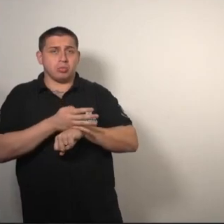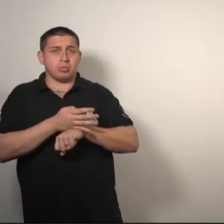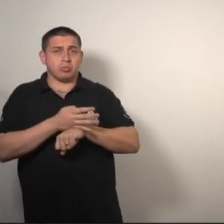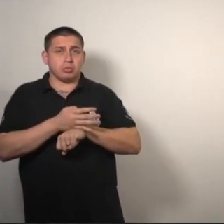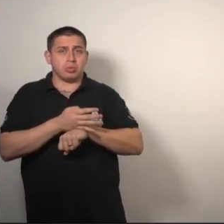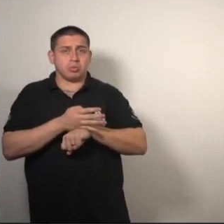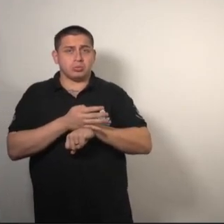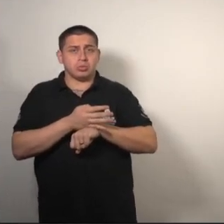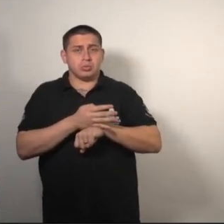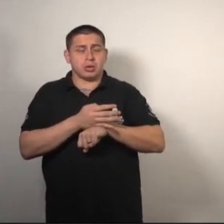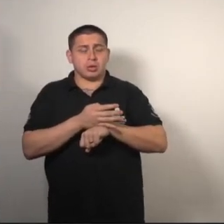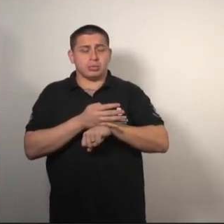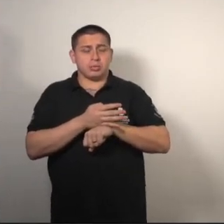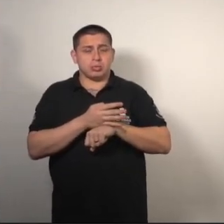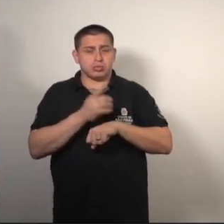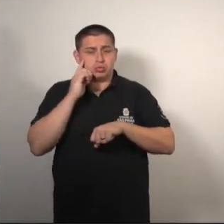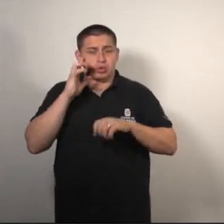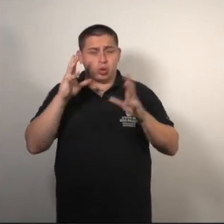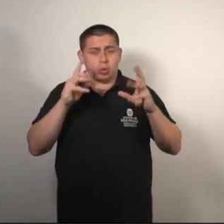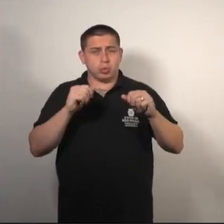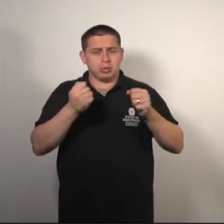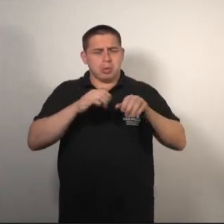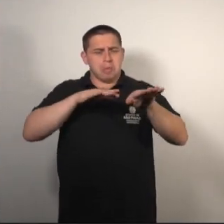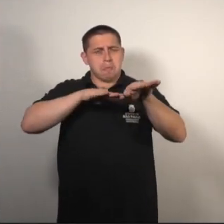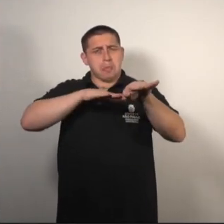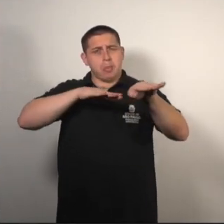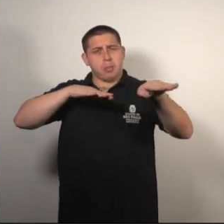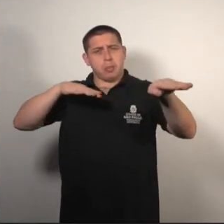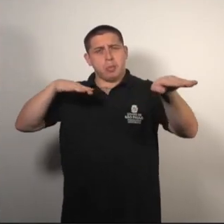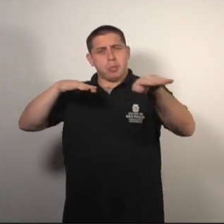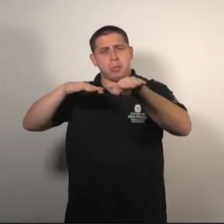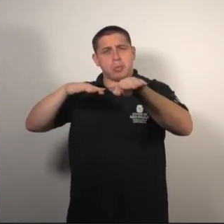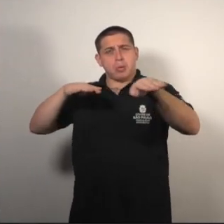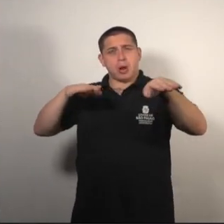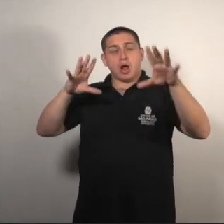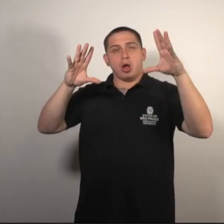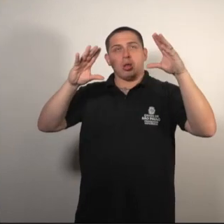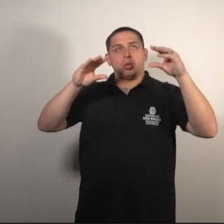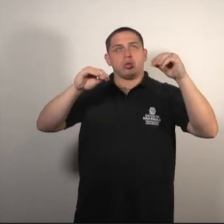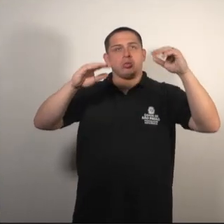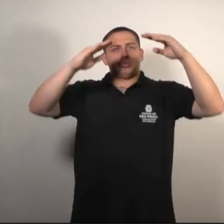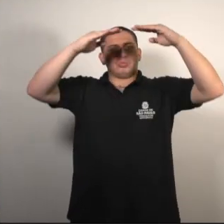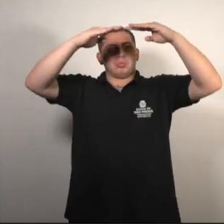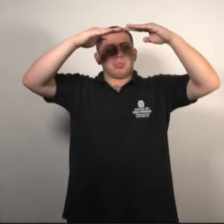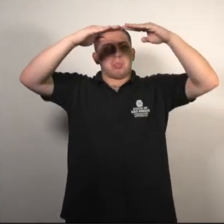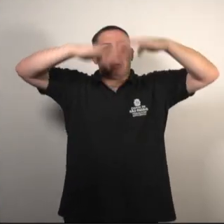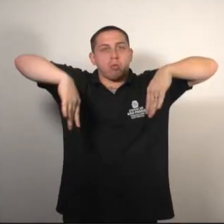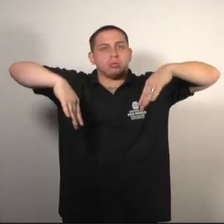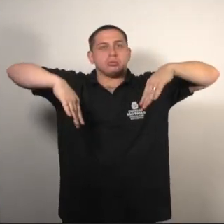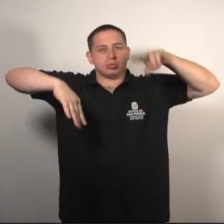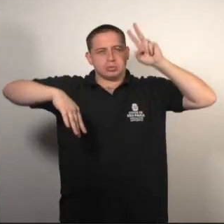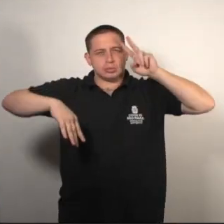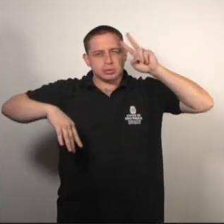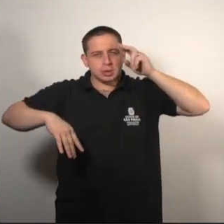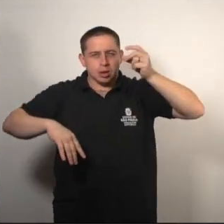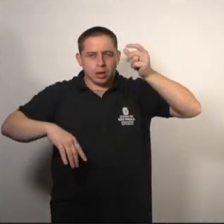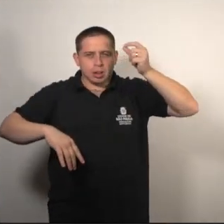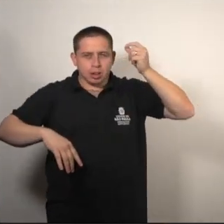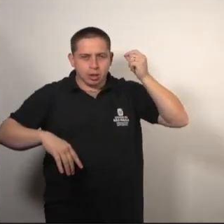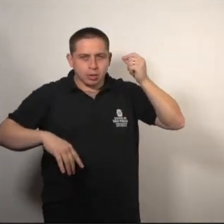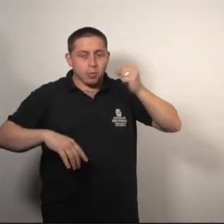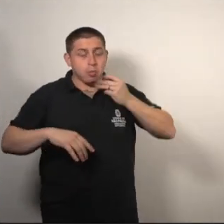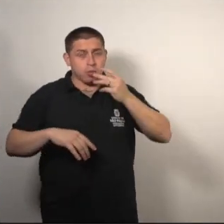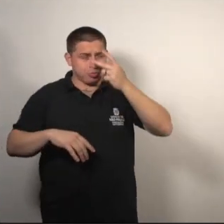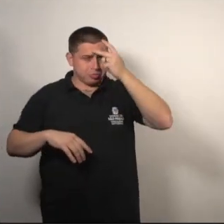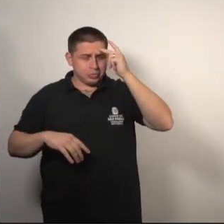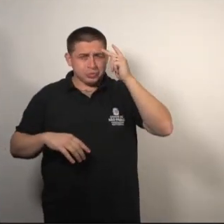ficado congestionado o dia inteiro, e foi acabar caindo à noite, né, então isso foi uma felicidade, não tivemos